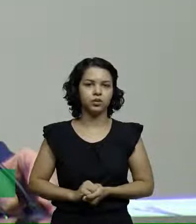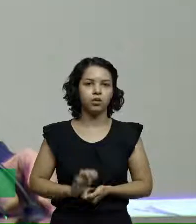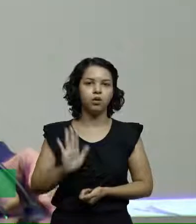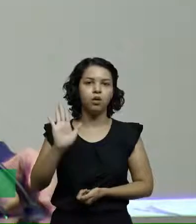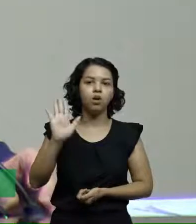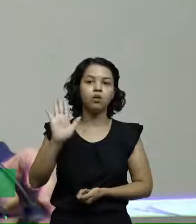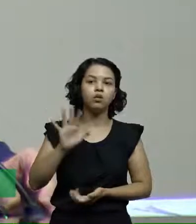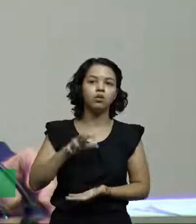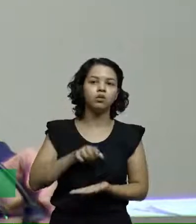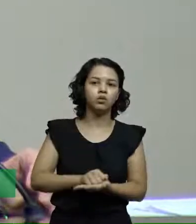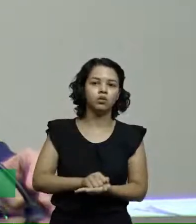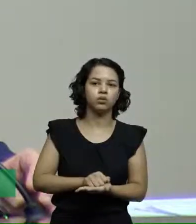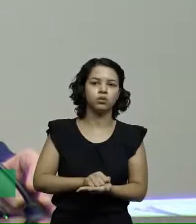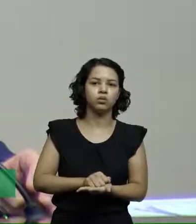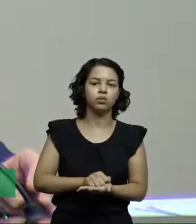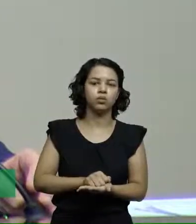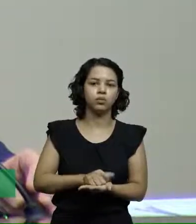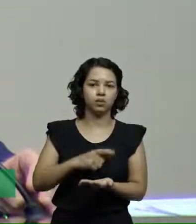inscrito?